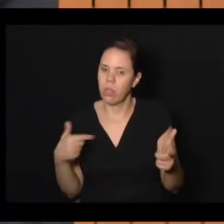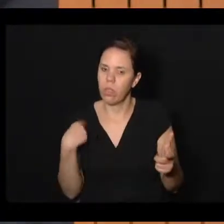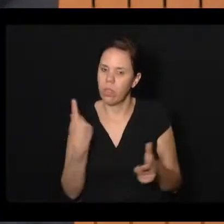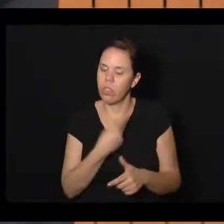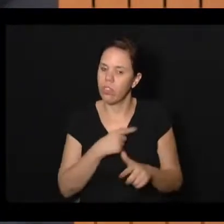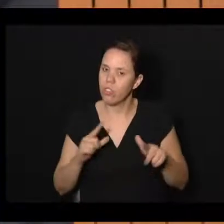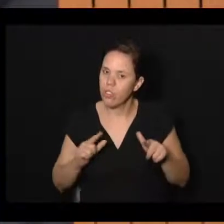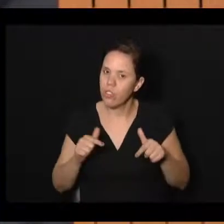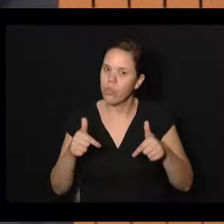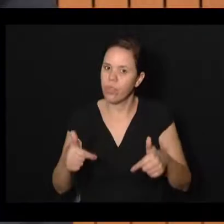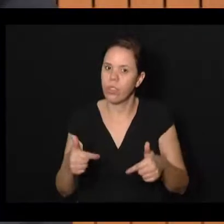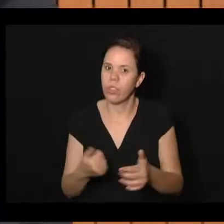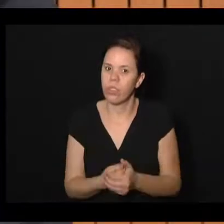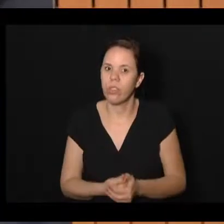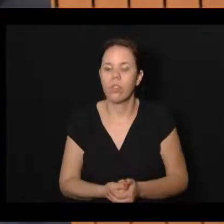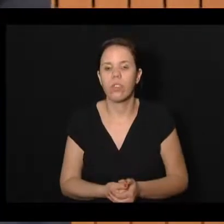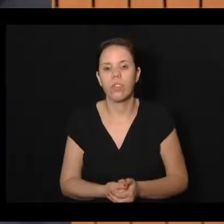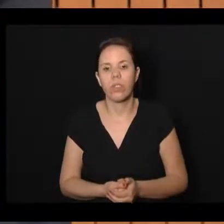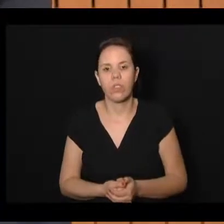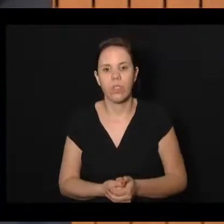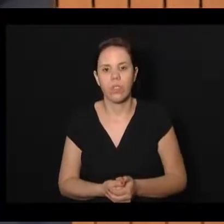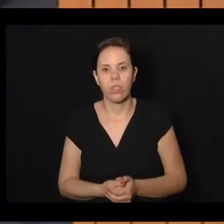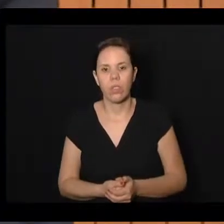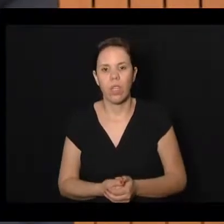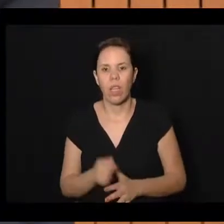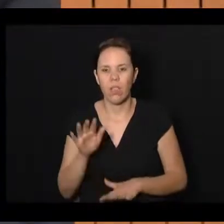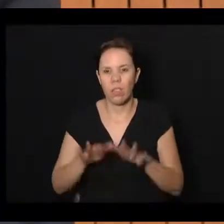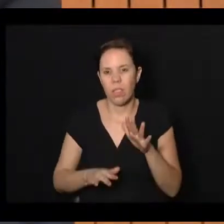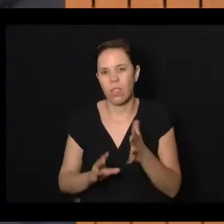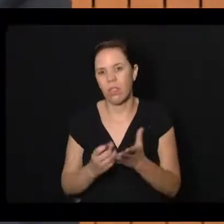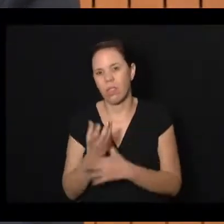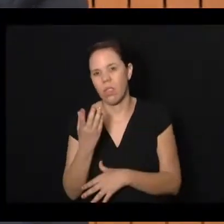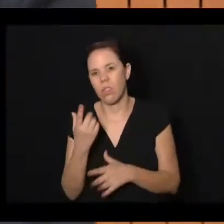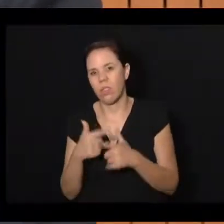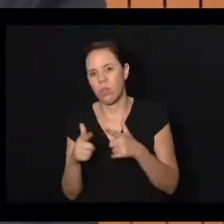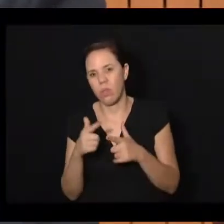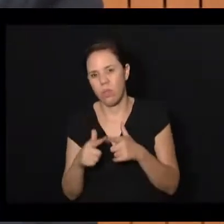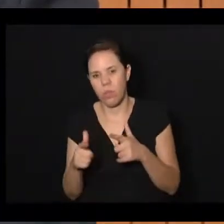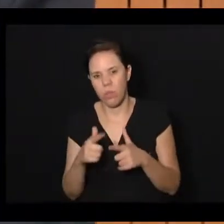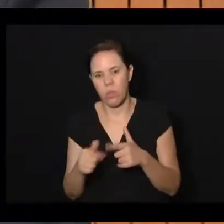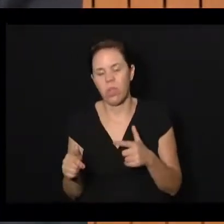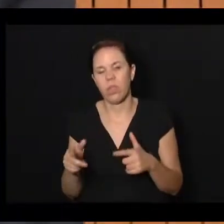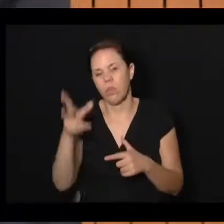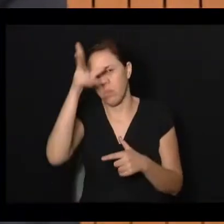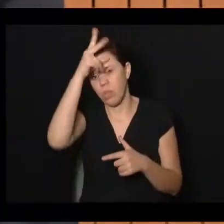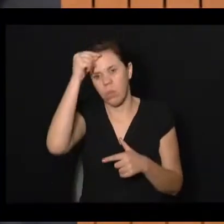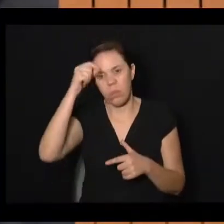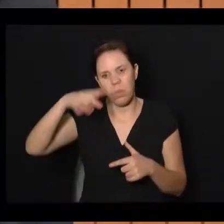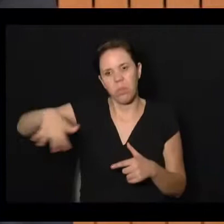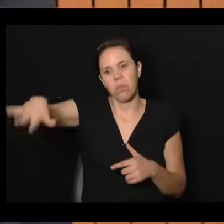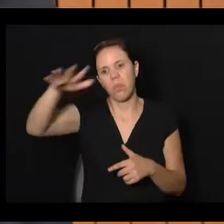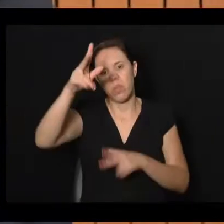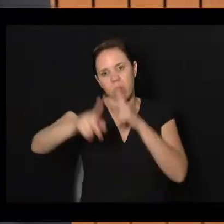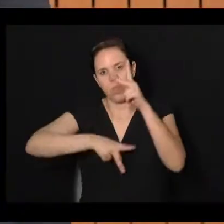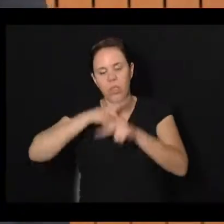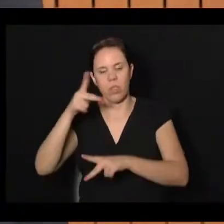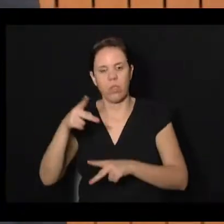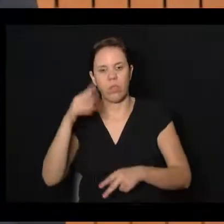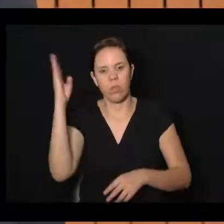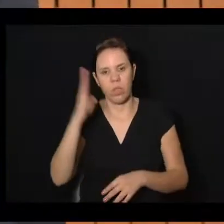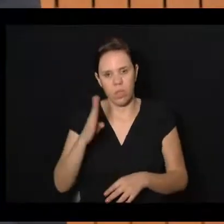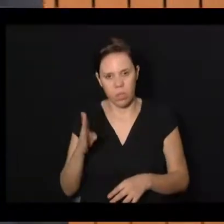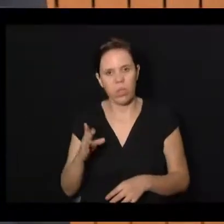alguma situação de catástrofe calamidade pública eu acho que a população brasileira de um modo geral ela acaba se